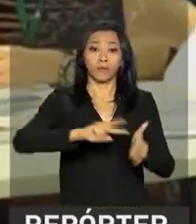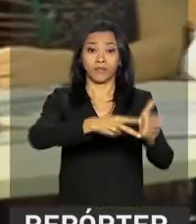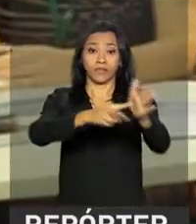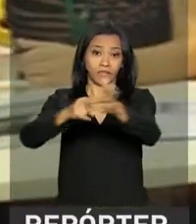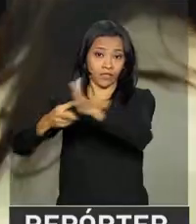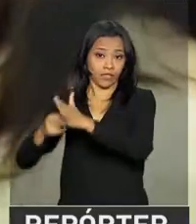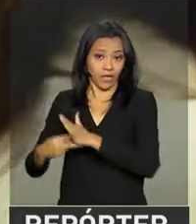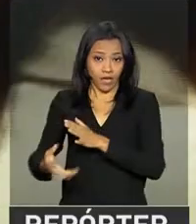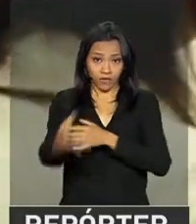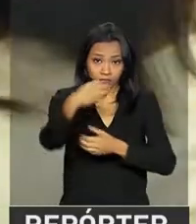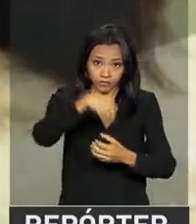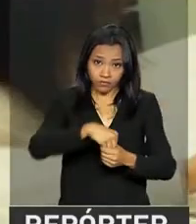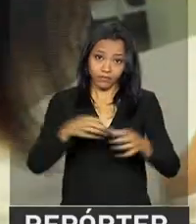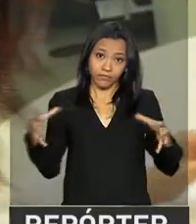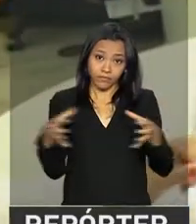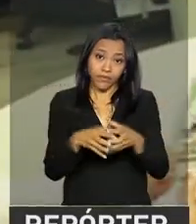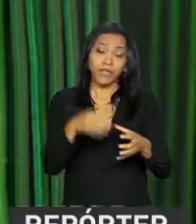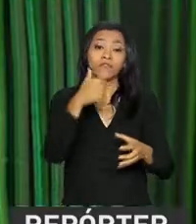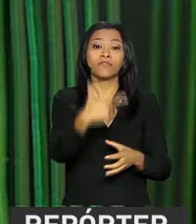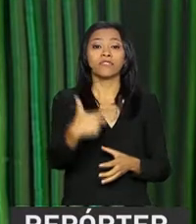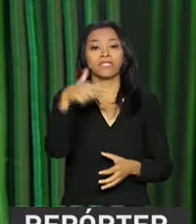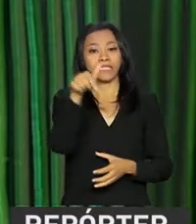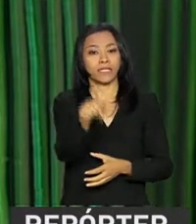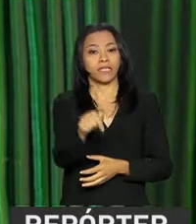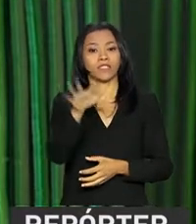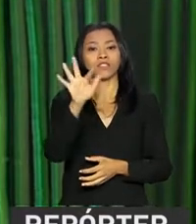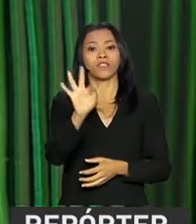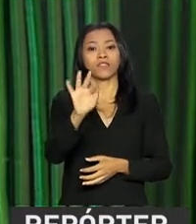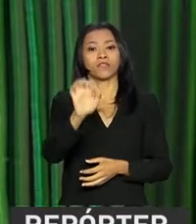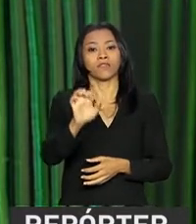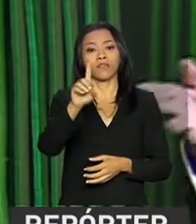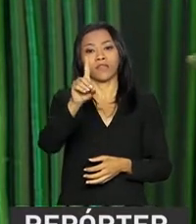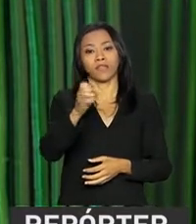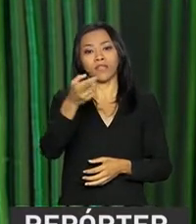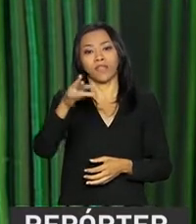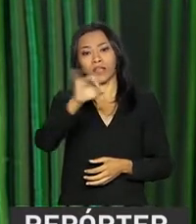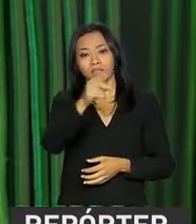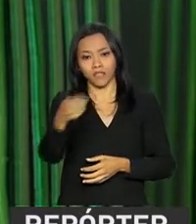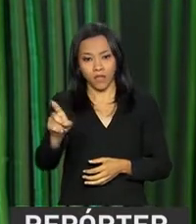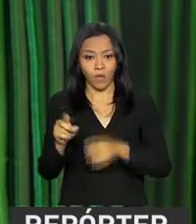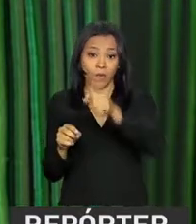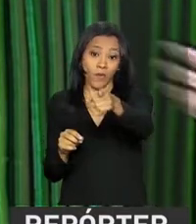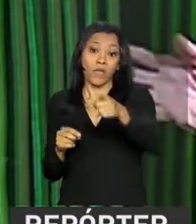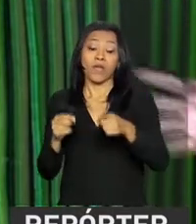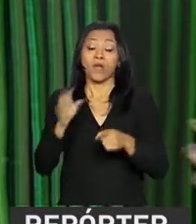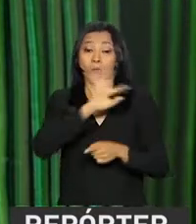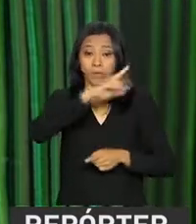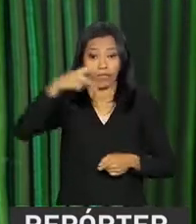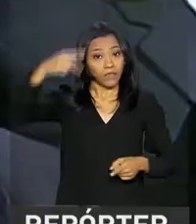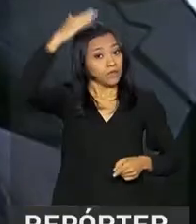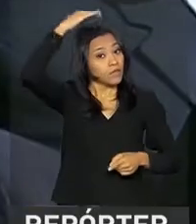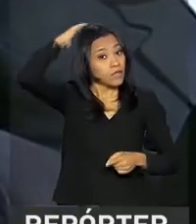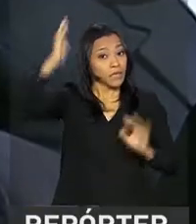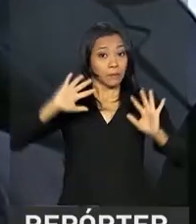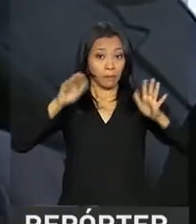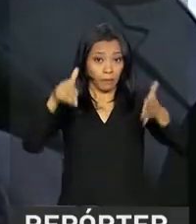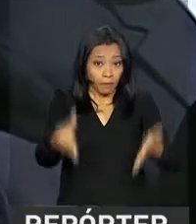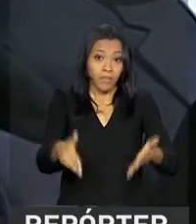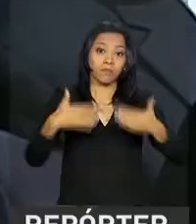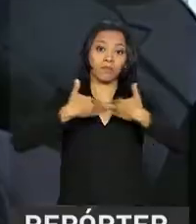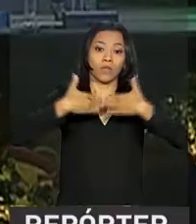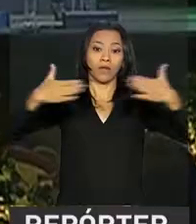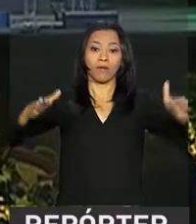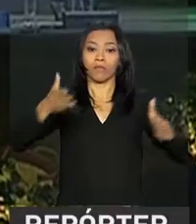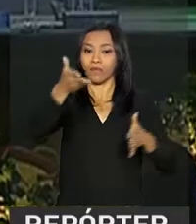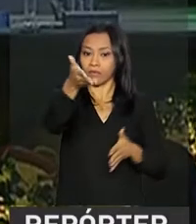rurais e 27 federações. O presidente Michel Temer, que participou da solenidade de posse, também destacou